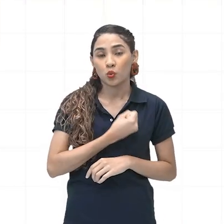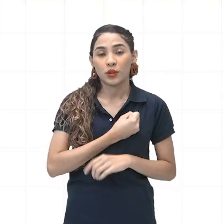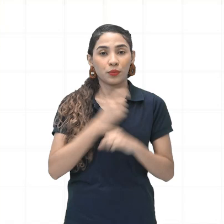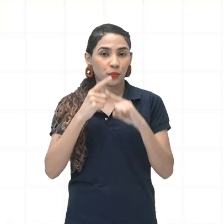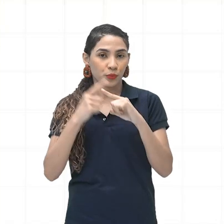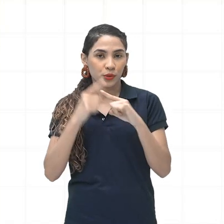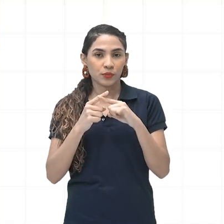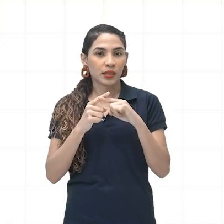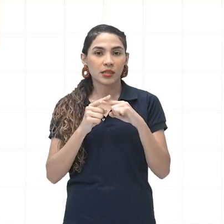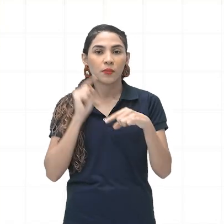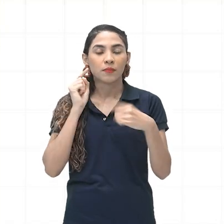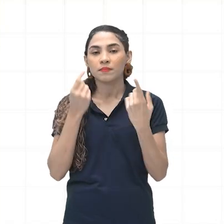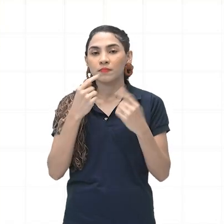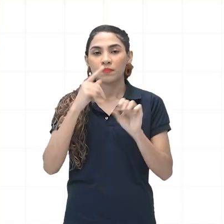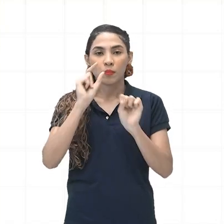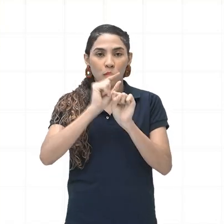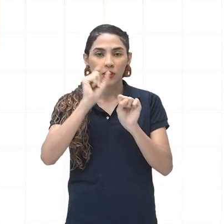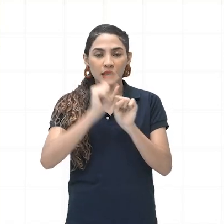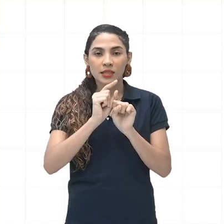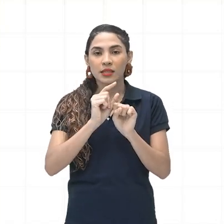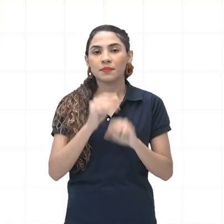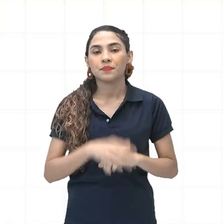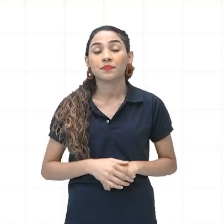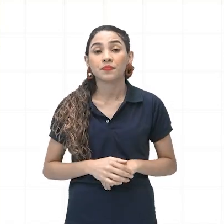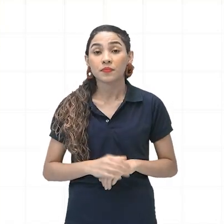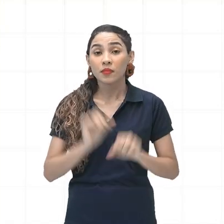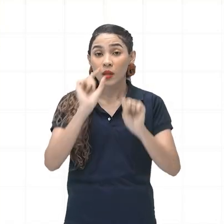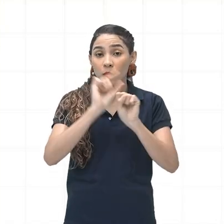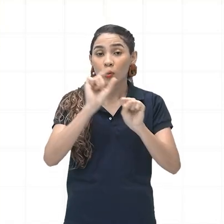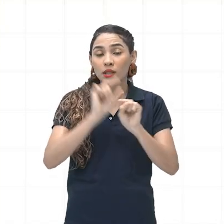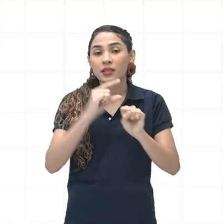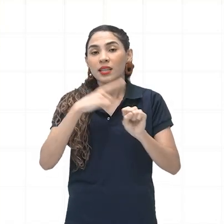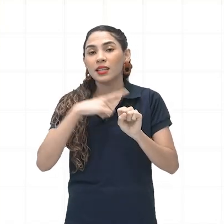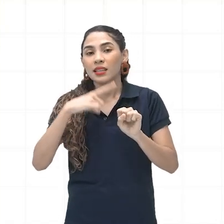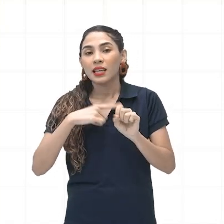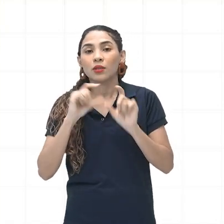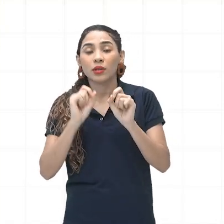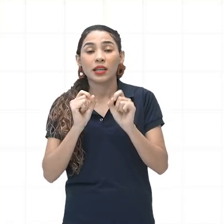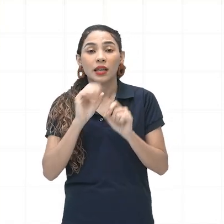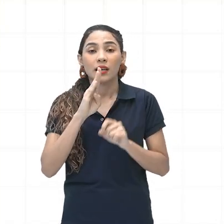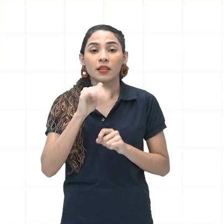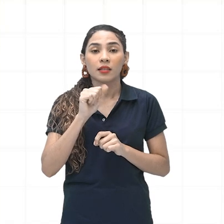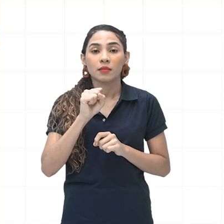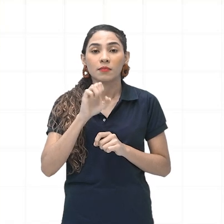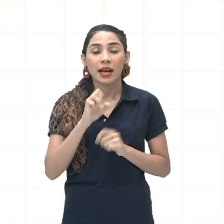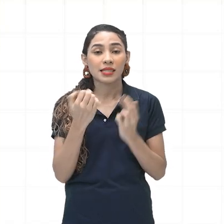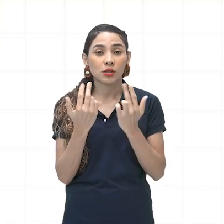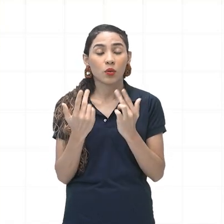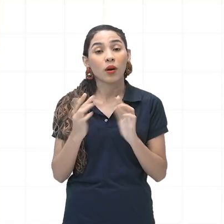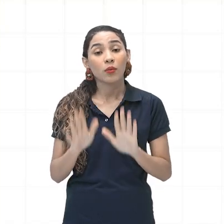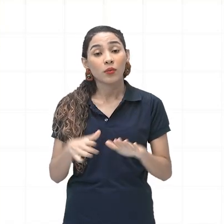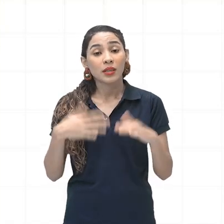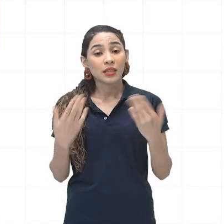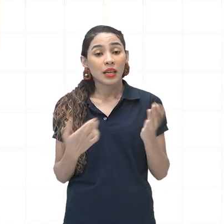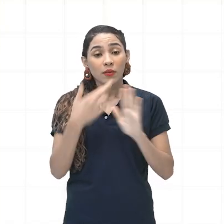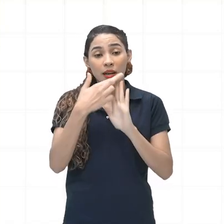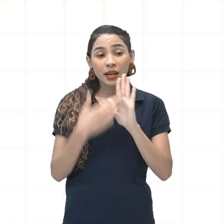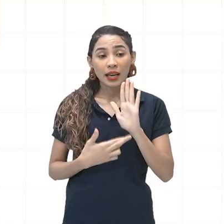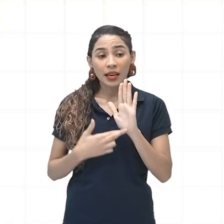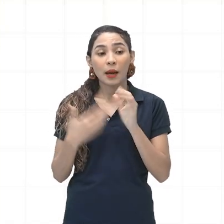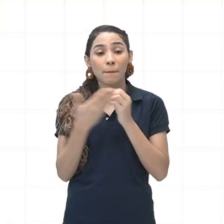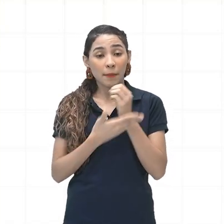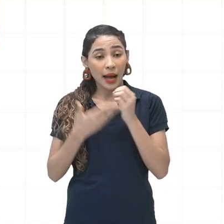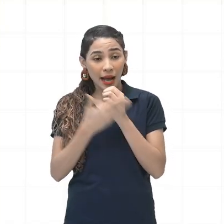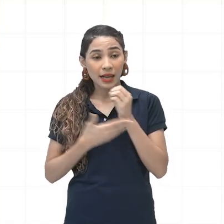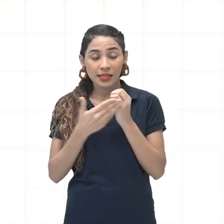de potências, onde essas potências tenham a mesma base. Bem, a regra, a propriedade